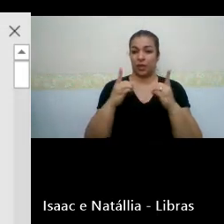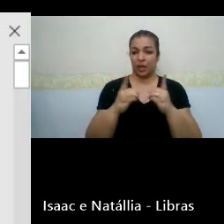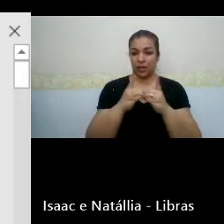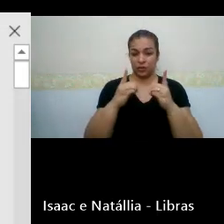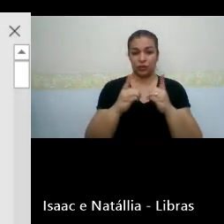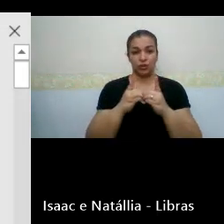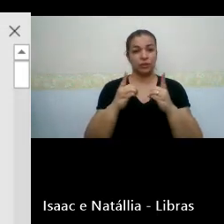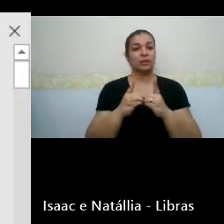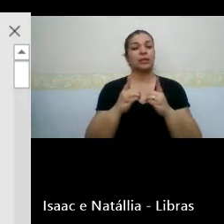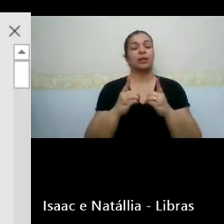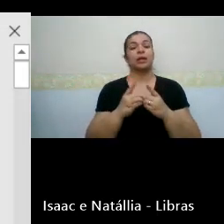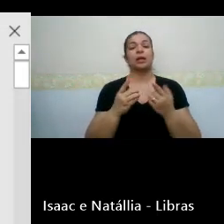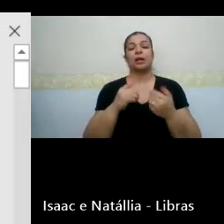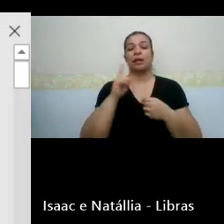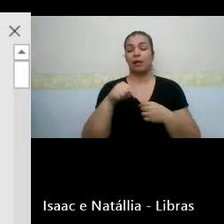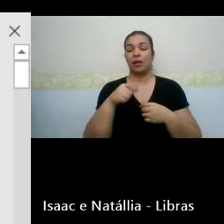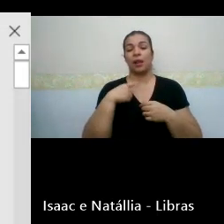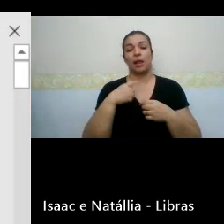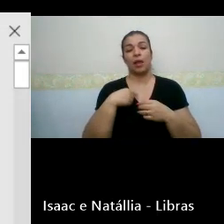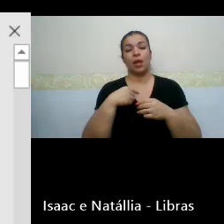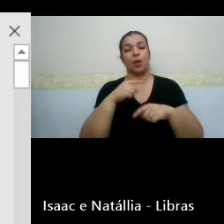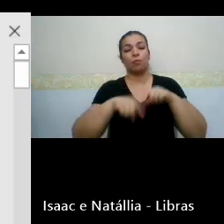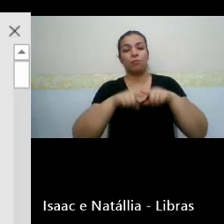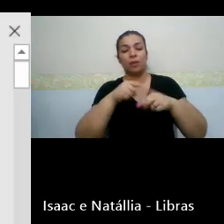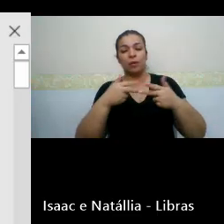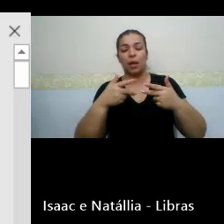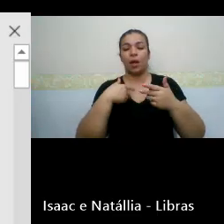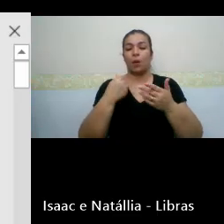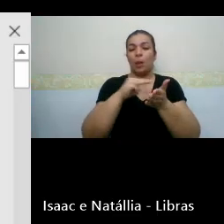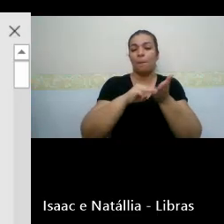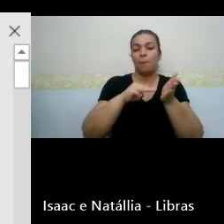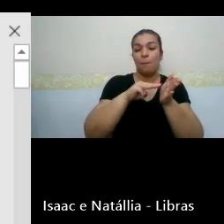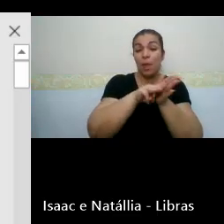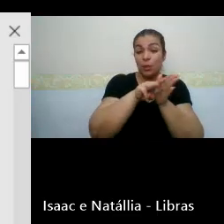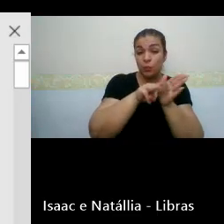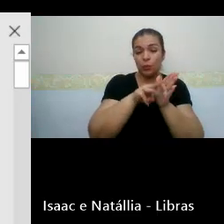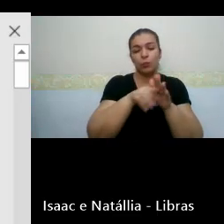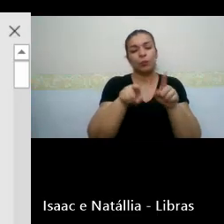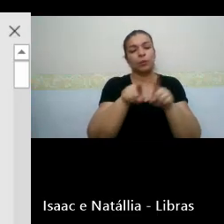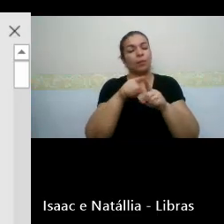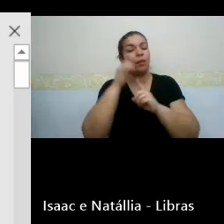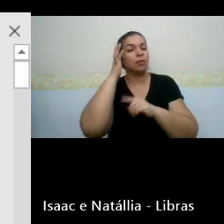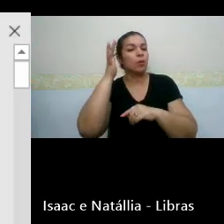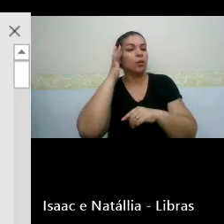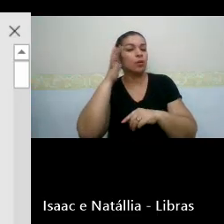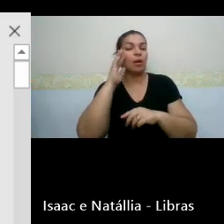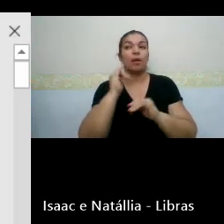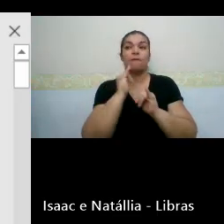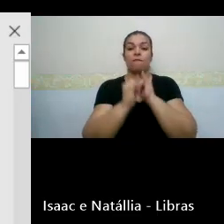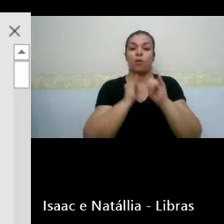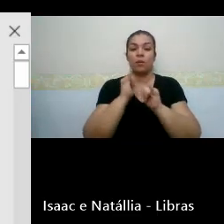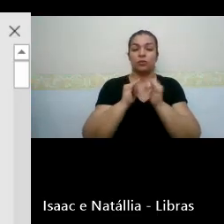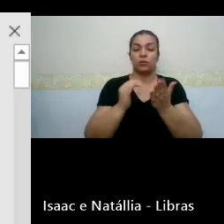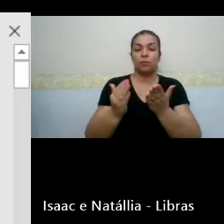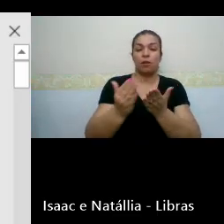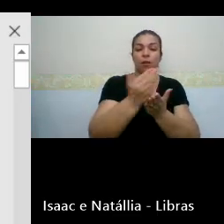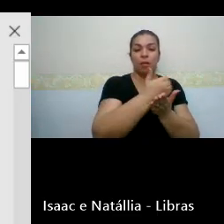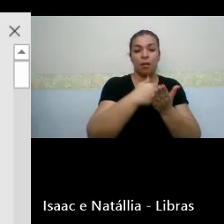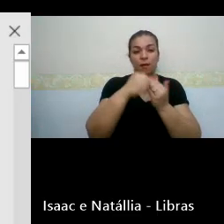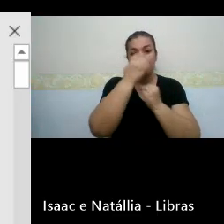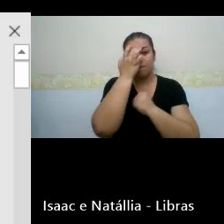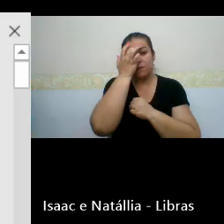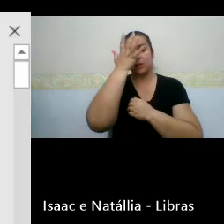método, ela é uma teoria, ela é um ajuntamento de informações que vai facilitar o processo de ensino